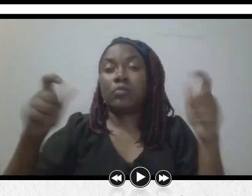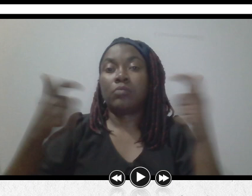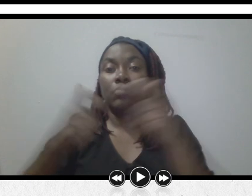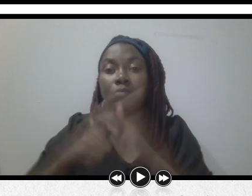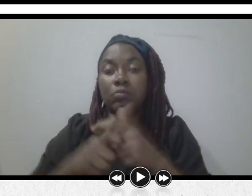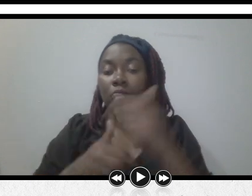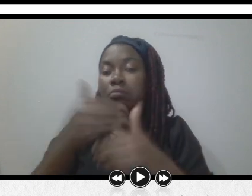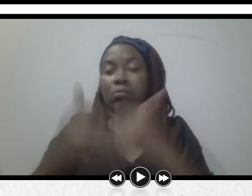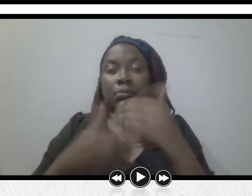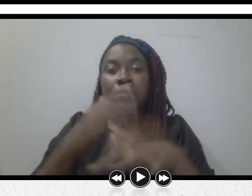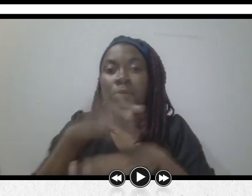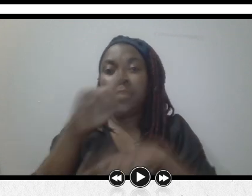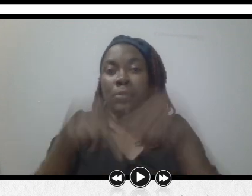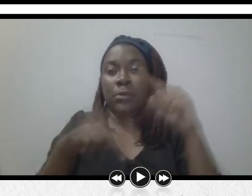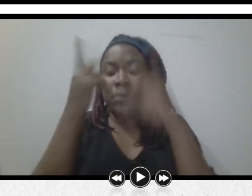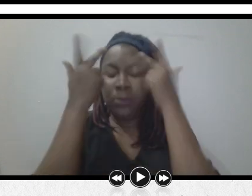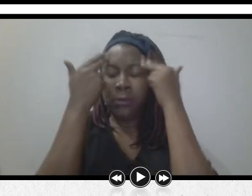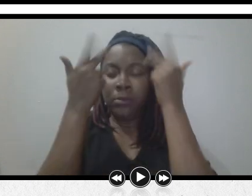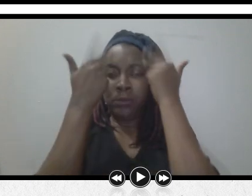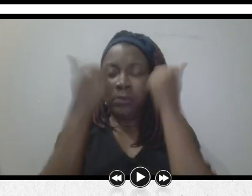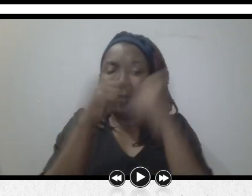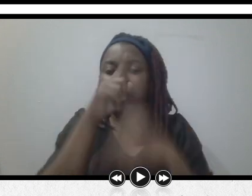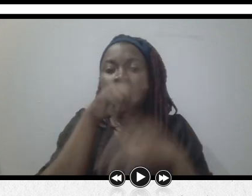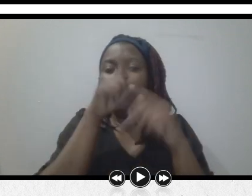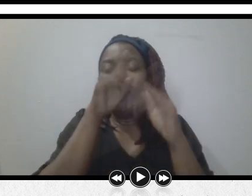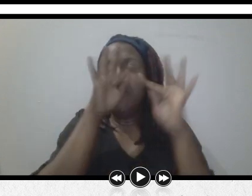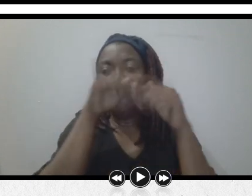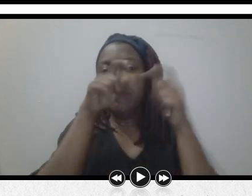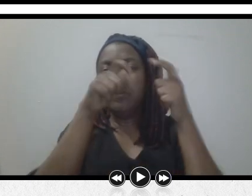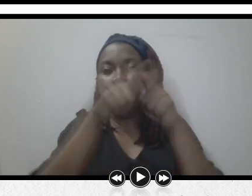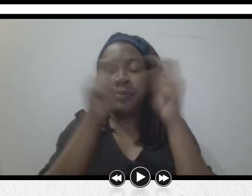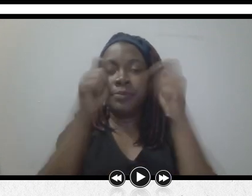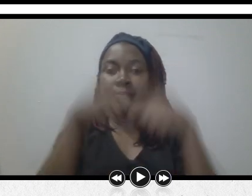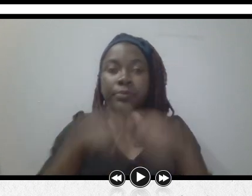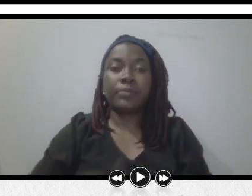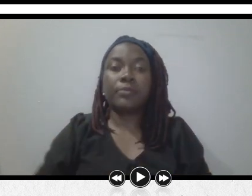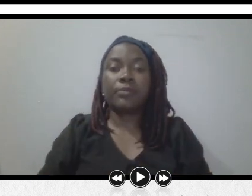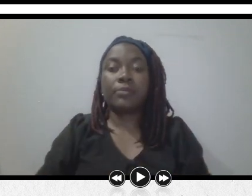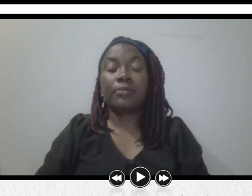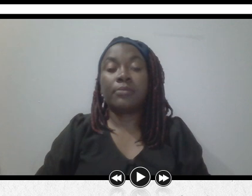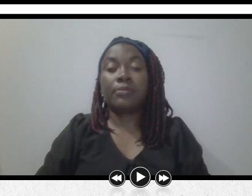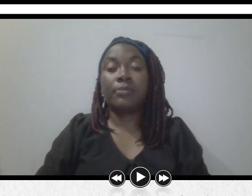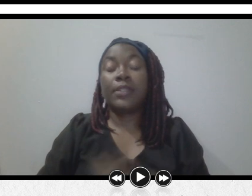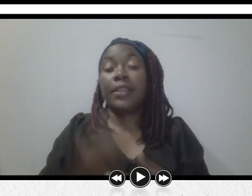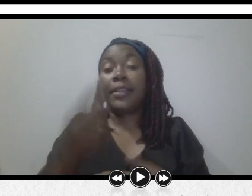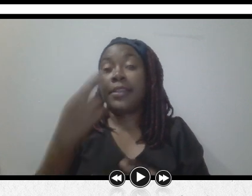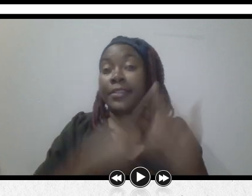global, as indústrias precisam reduzir cada vez mais. Porém, os recursos naturais do planeta são finitos.